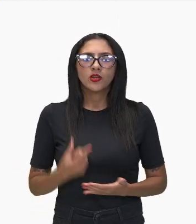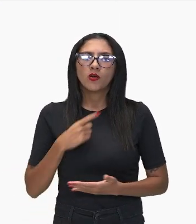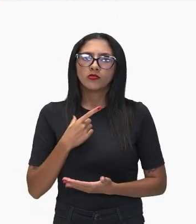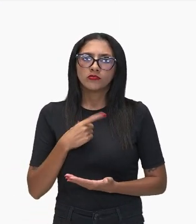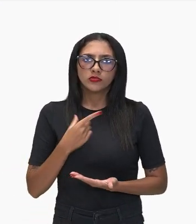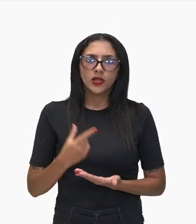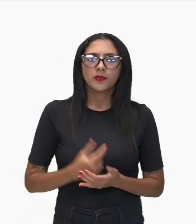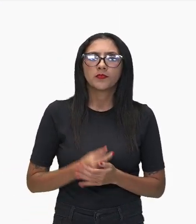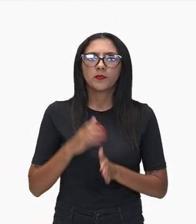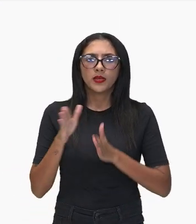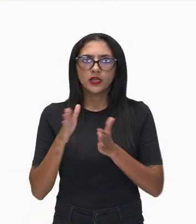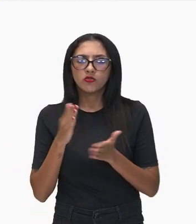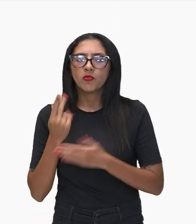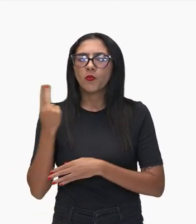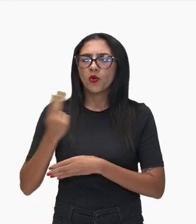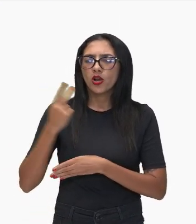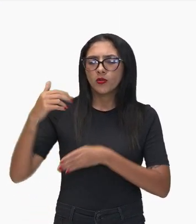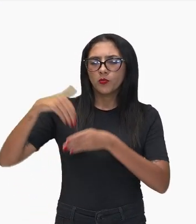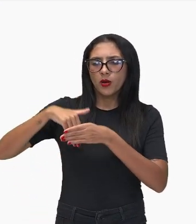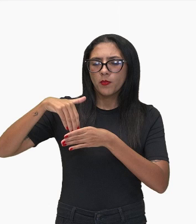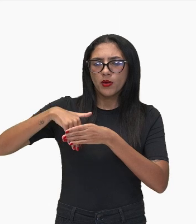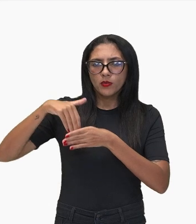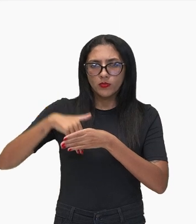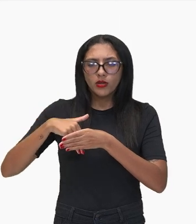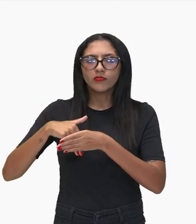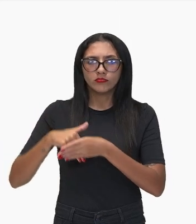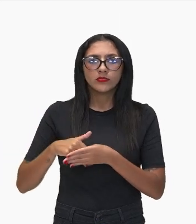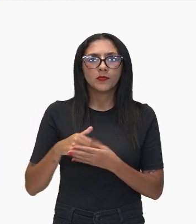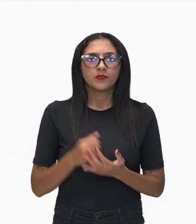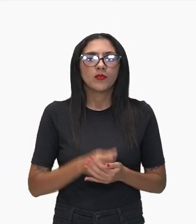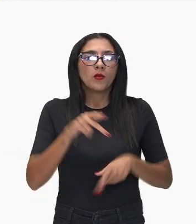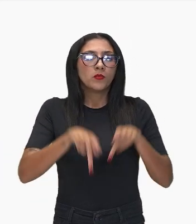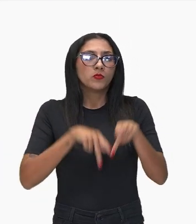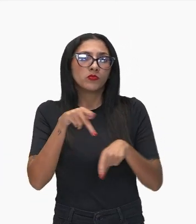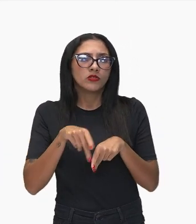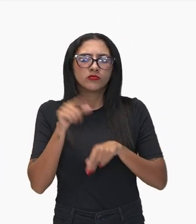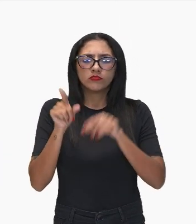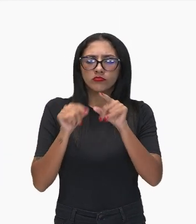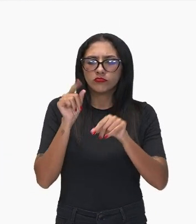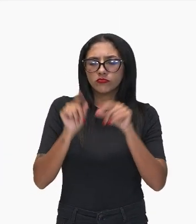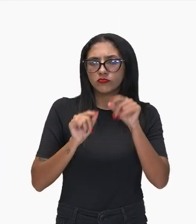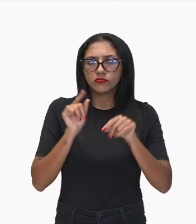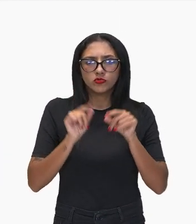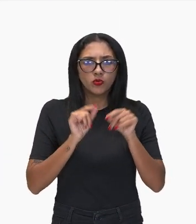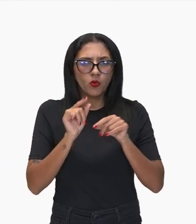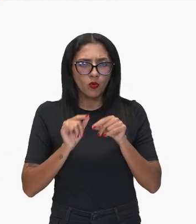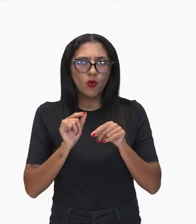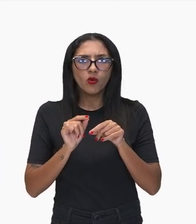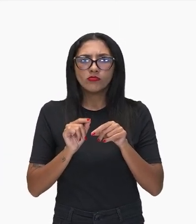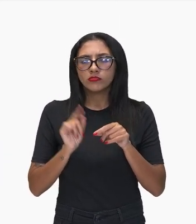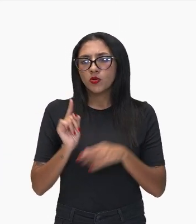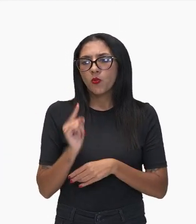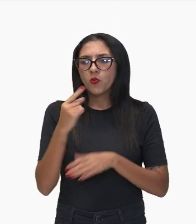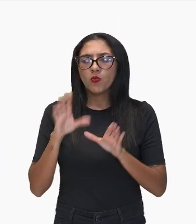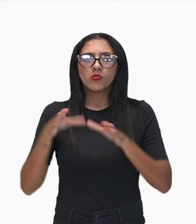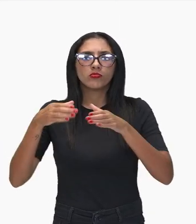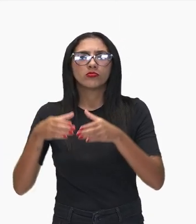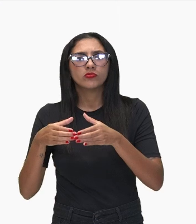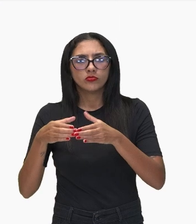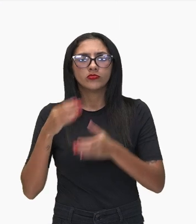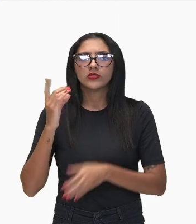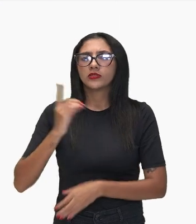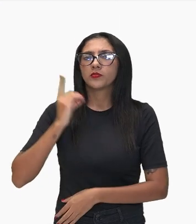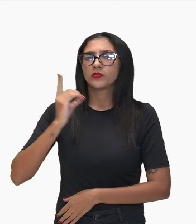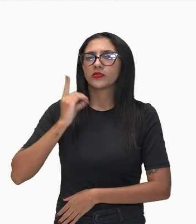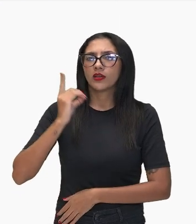aí diretas, onde através do voto as pessoas elas vão eleger uma Câmara de Deputados,